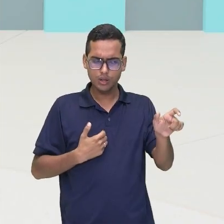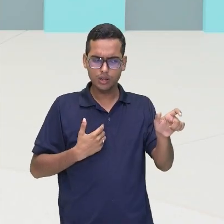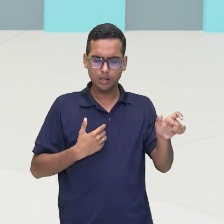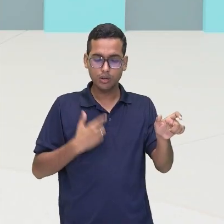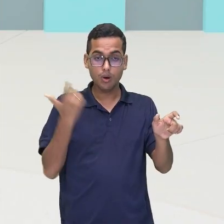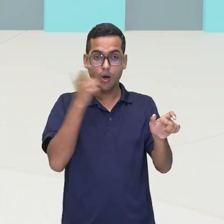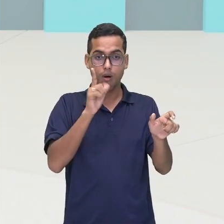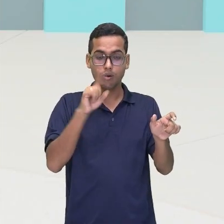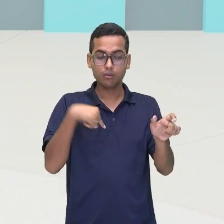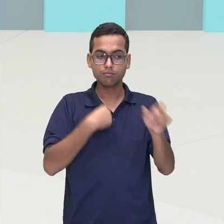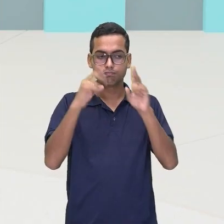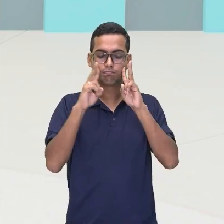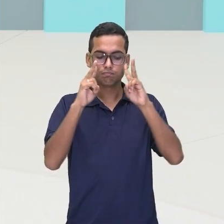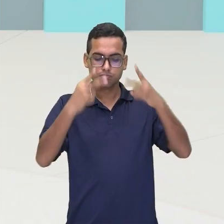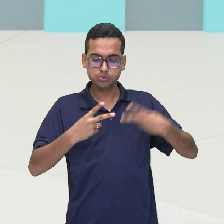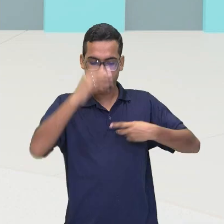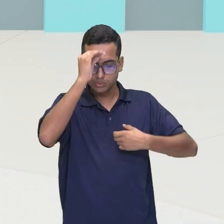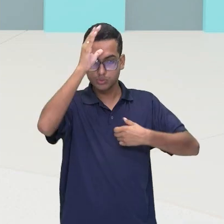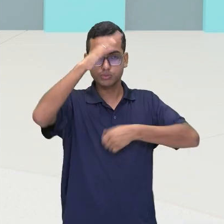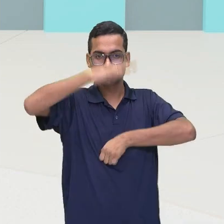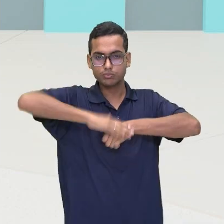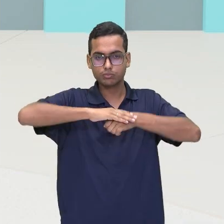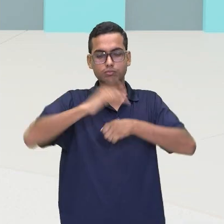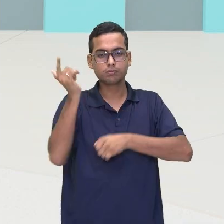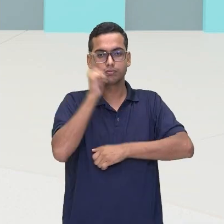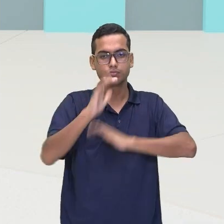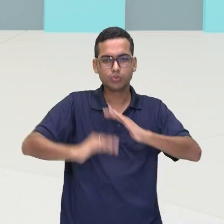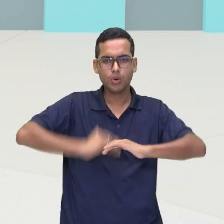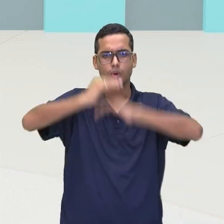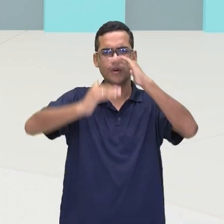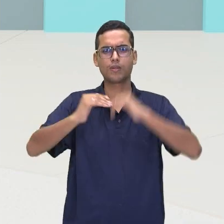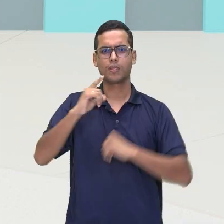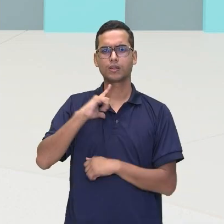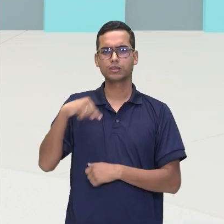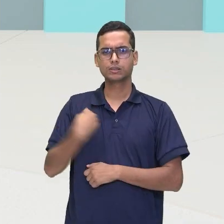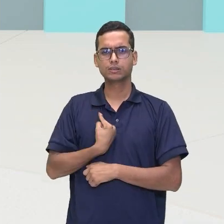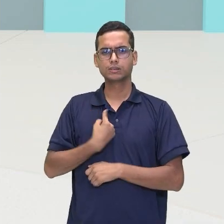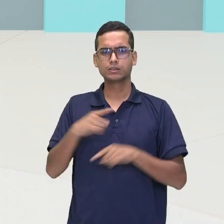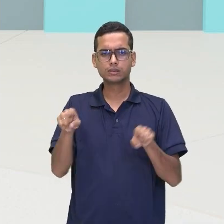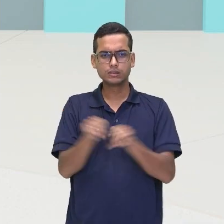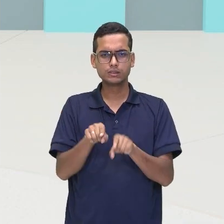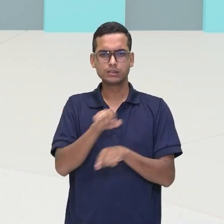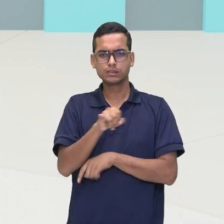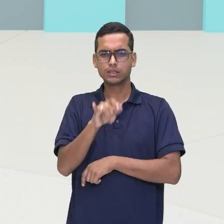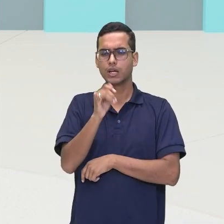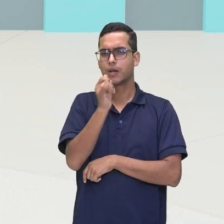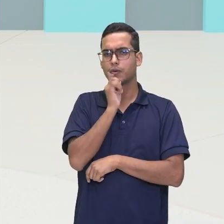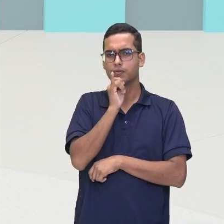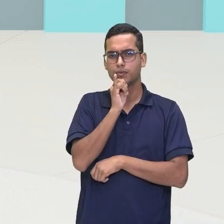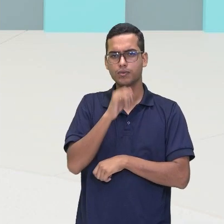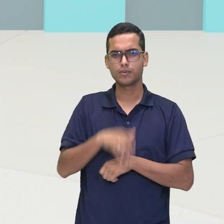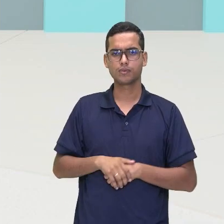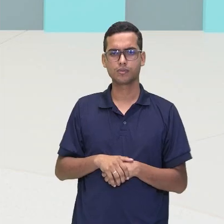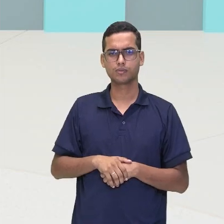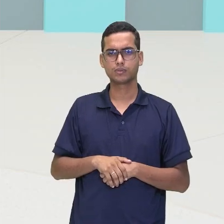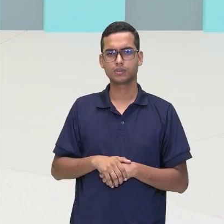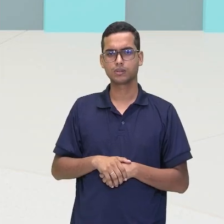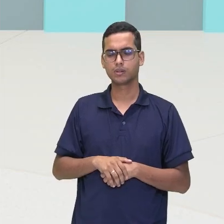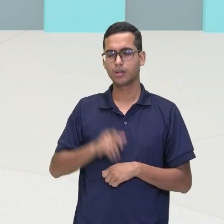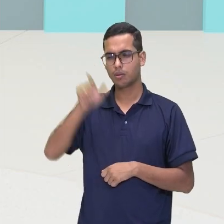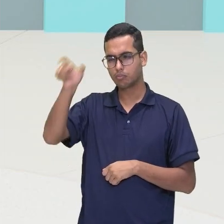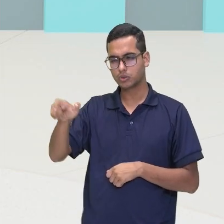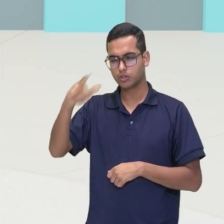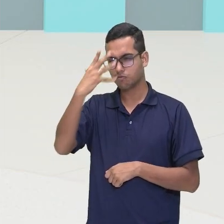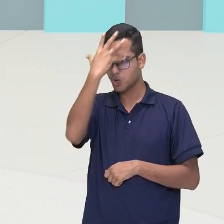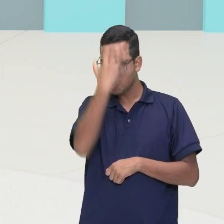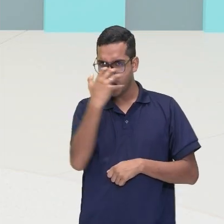Então, Jung já nos falava, aquilo que mais irrita no outro, talvez seja aquilo que está dentro de você, que você